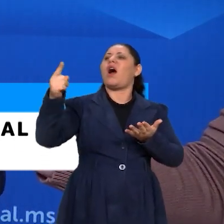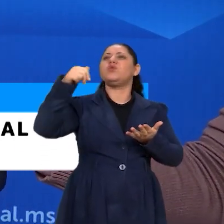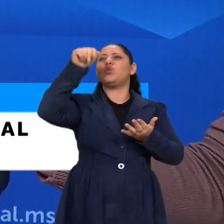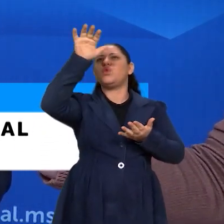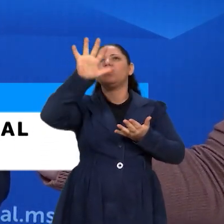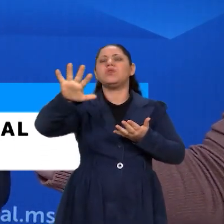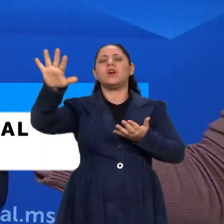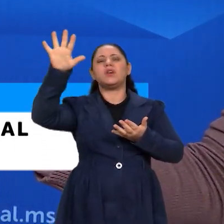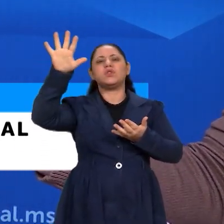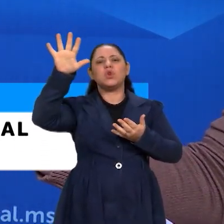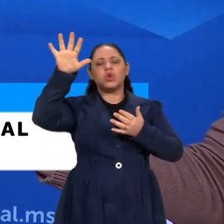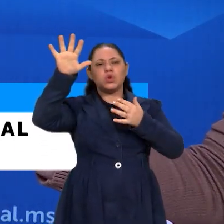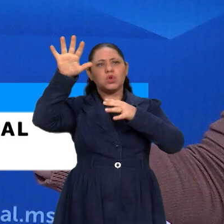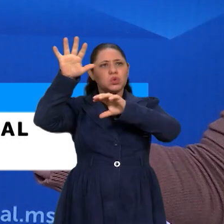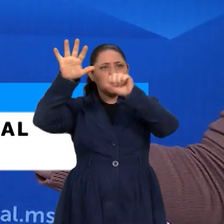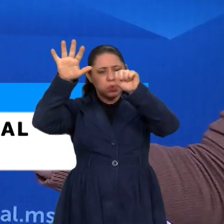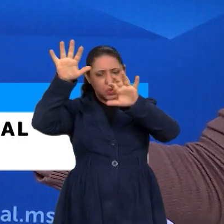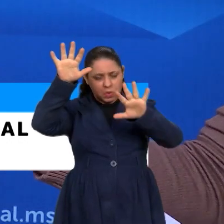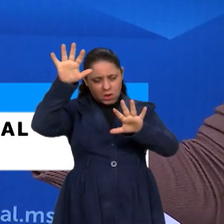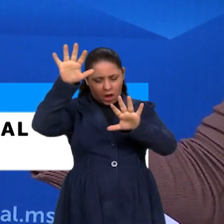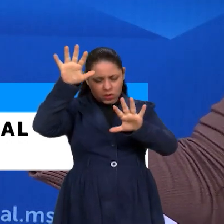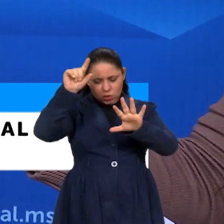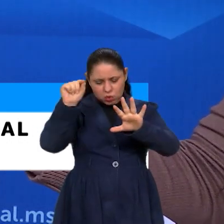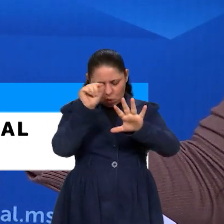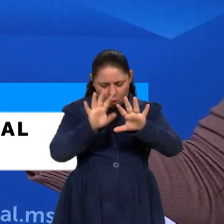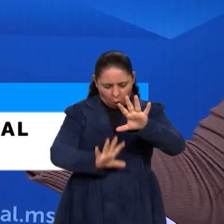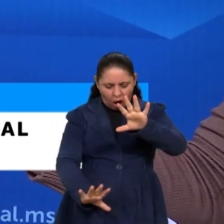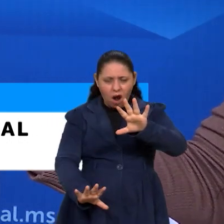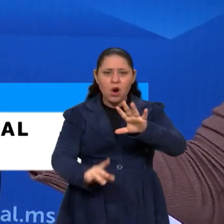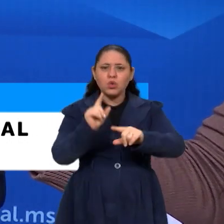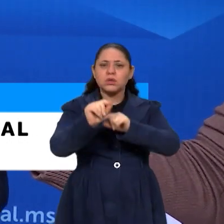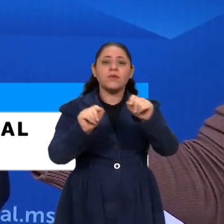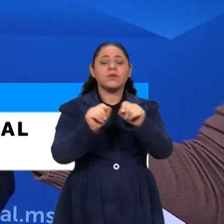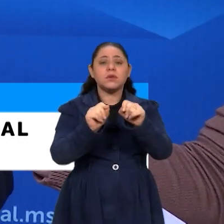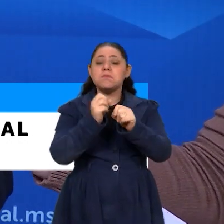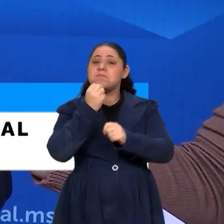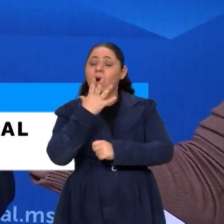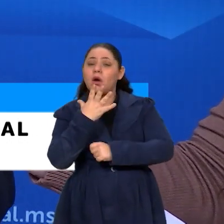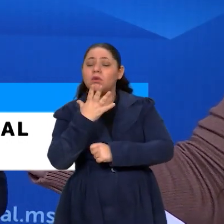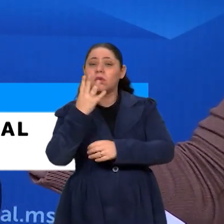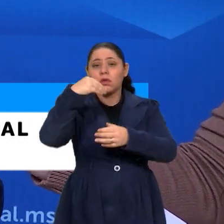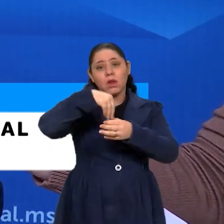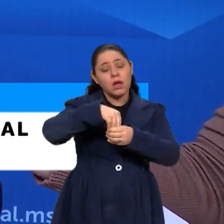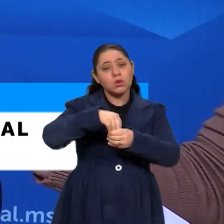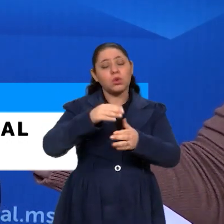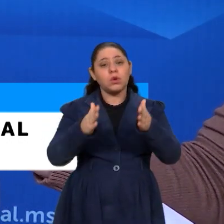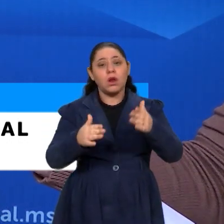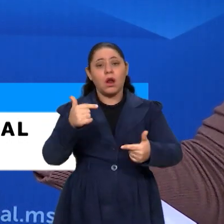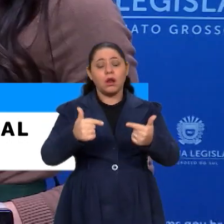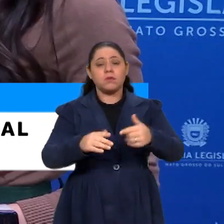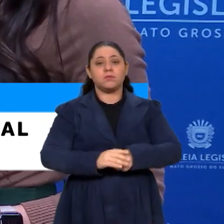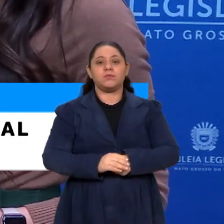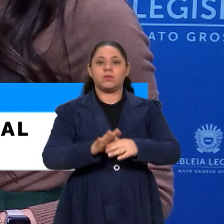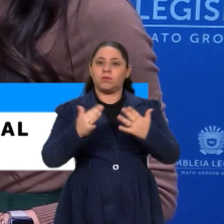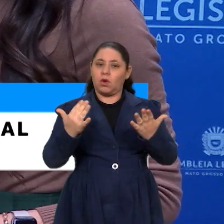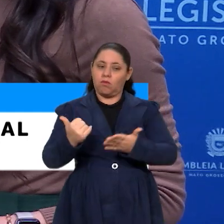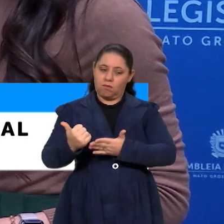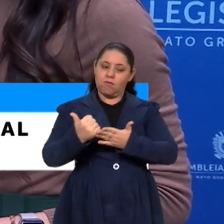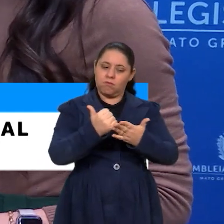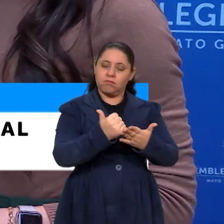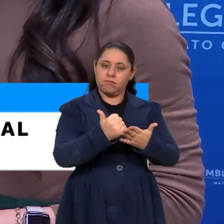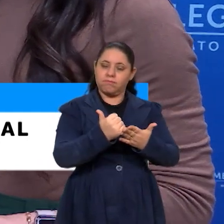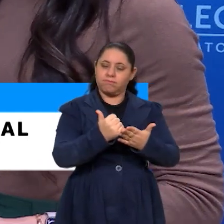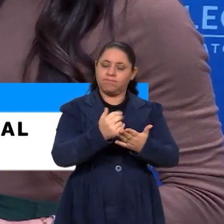nos estados do Nordeste, nos estados do Sudeste, o que estão fazendo de bom nos parlamentos em relação à Escola Legislativa. Quando você